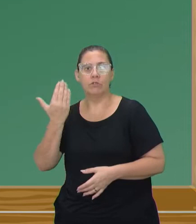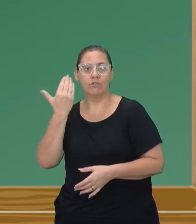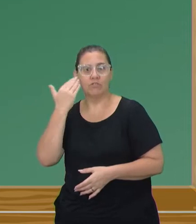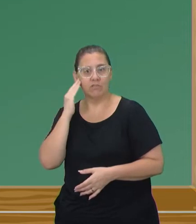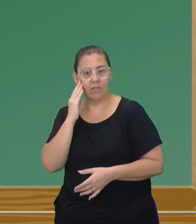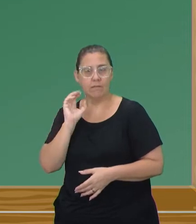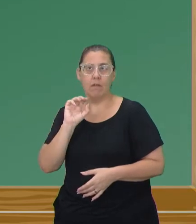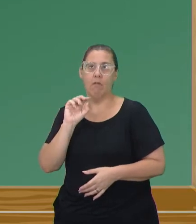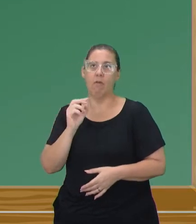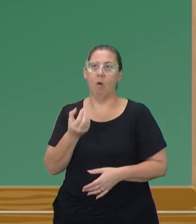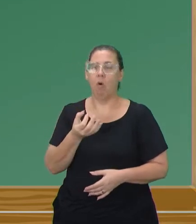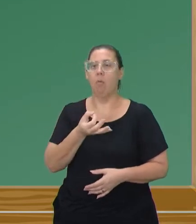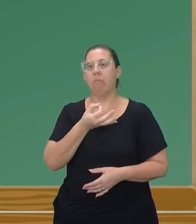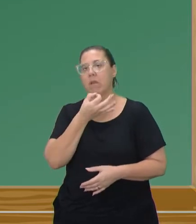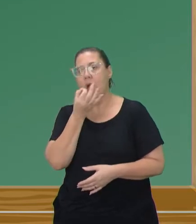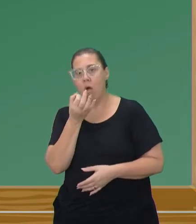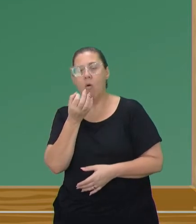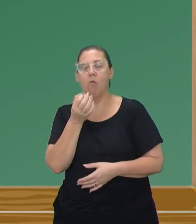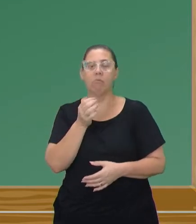ou concepção de mundo,